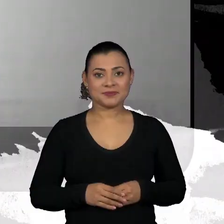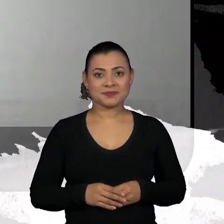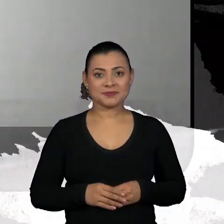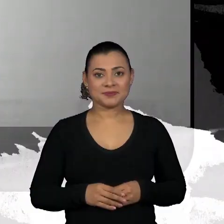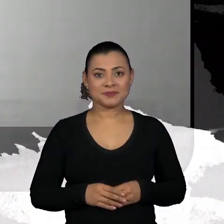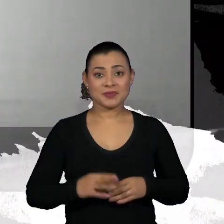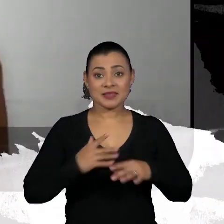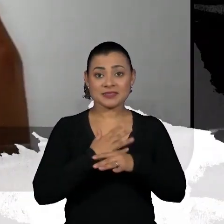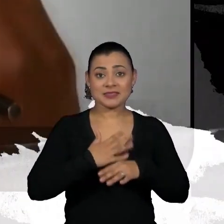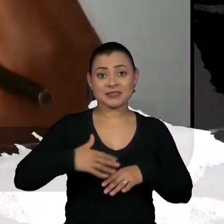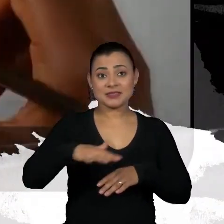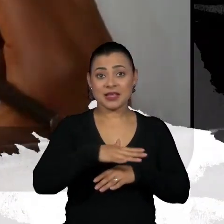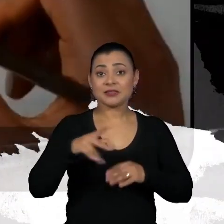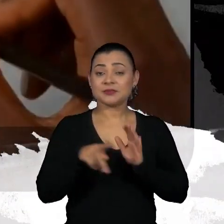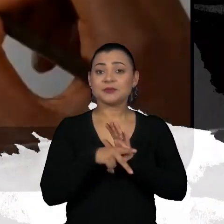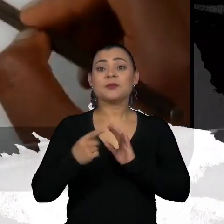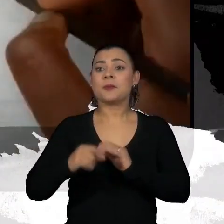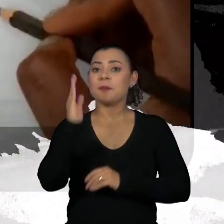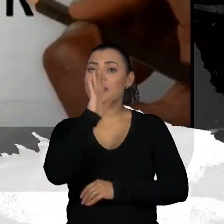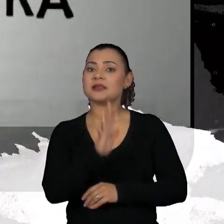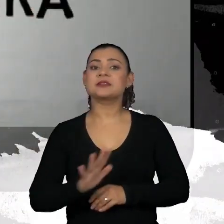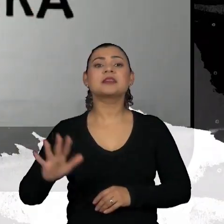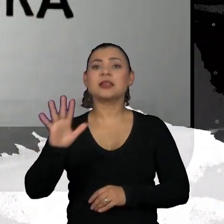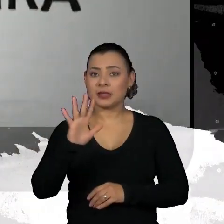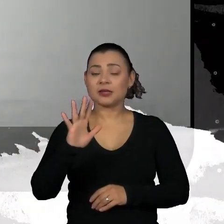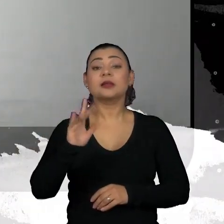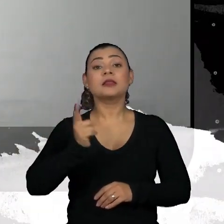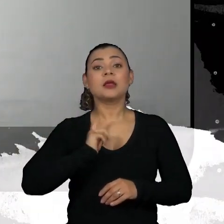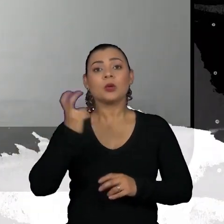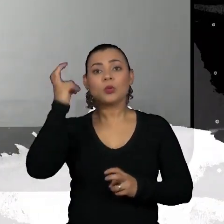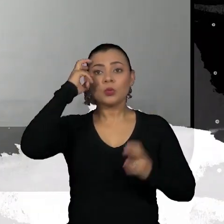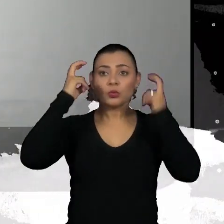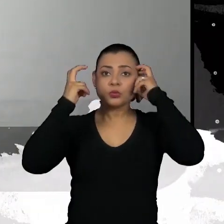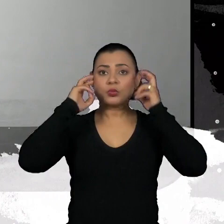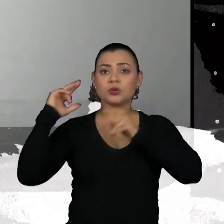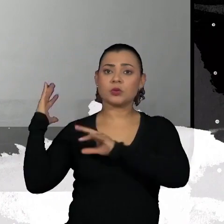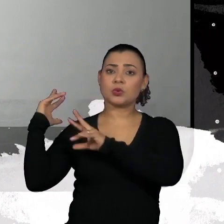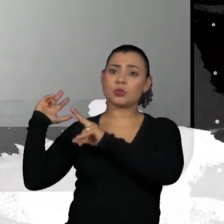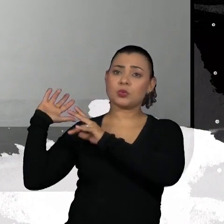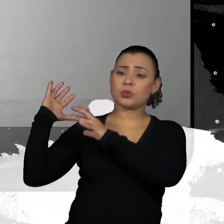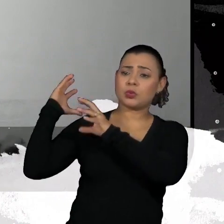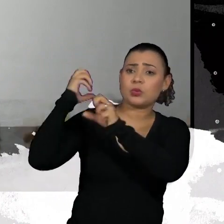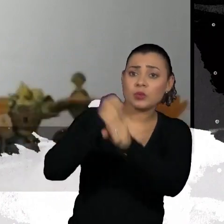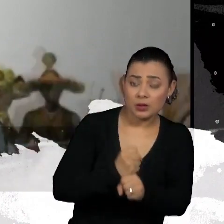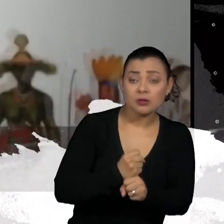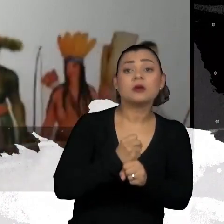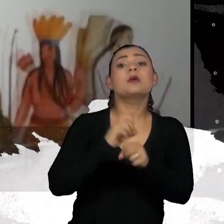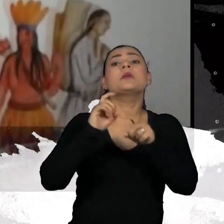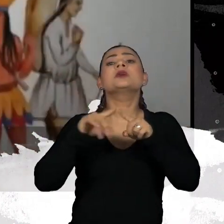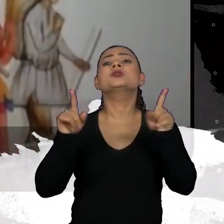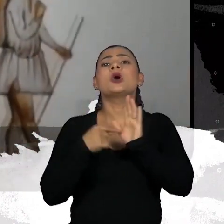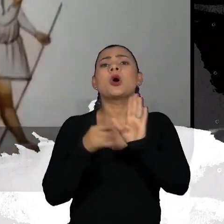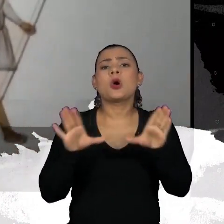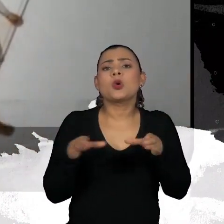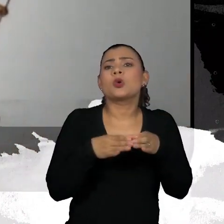Imagina a sociedade brasileira podendo ter acesso a ritmos e culturas dos seus ancestrais. Não apenas da tão clamada raiz europeia,